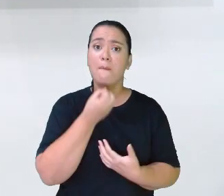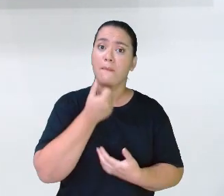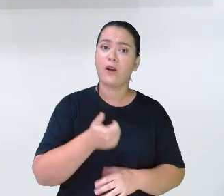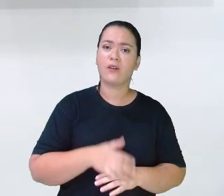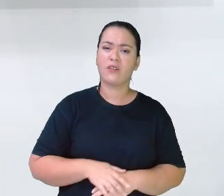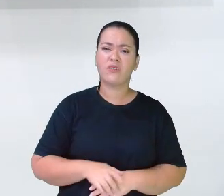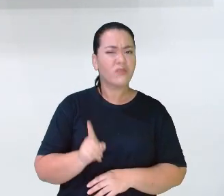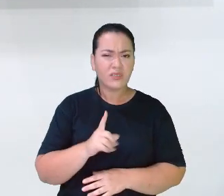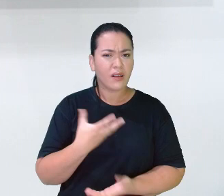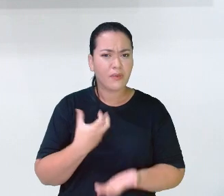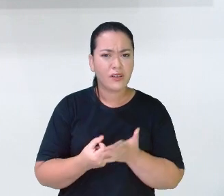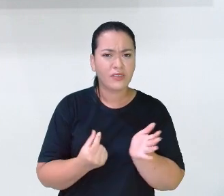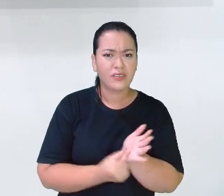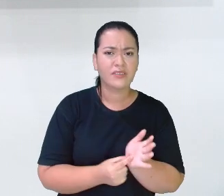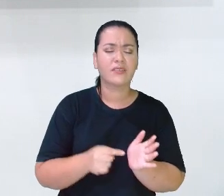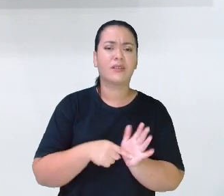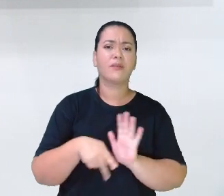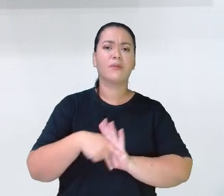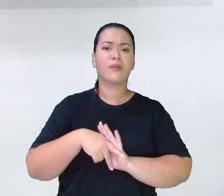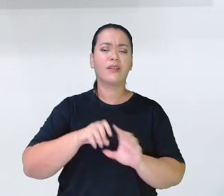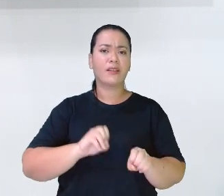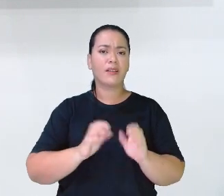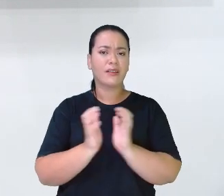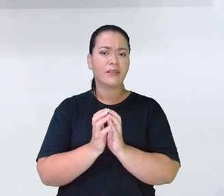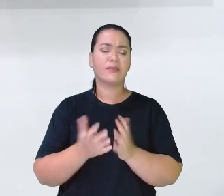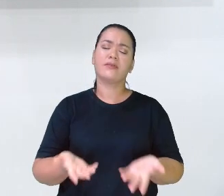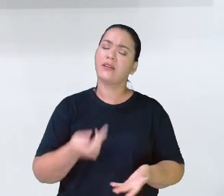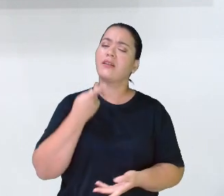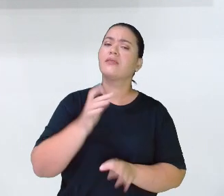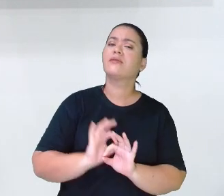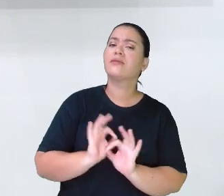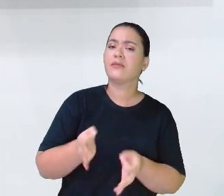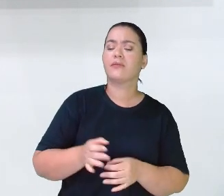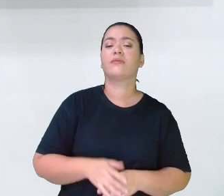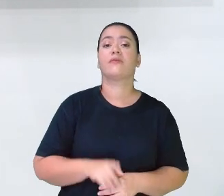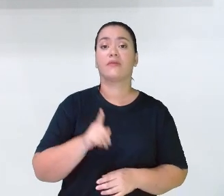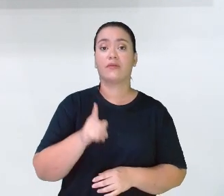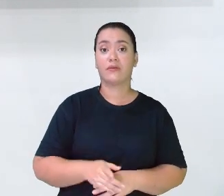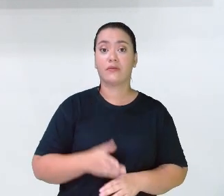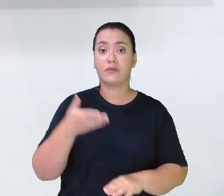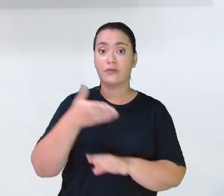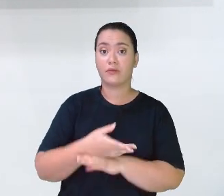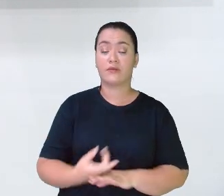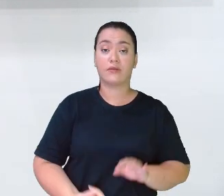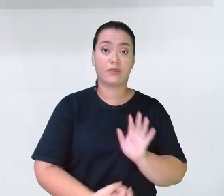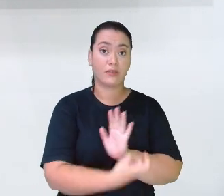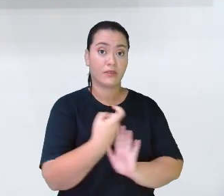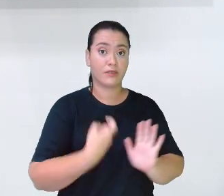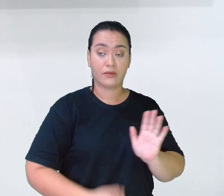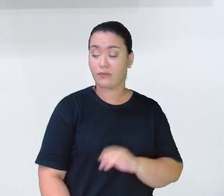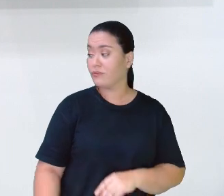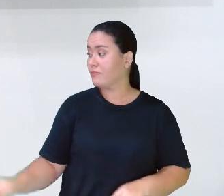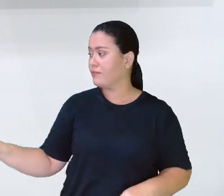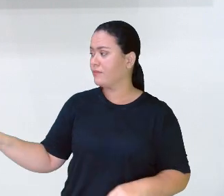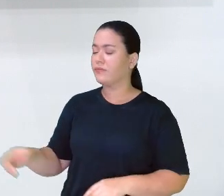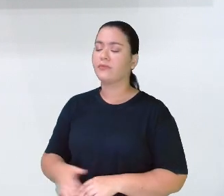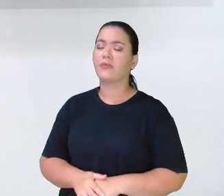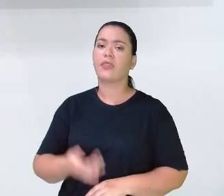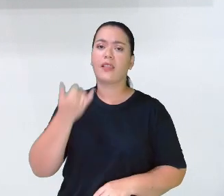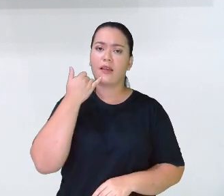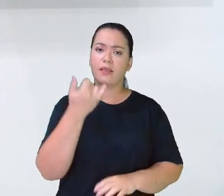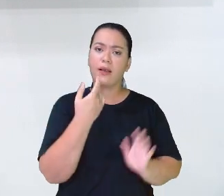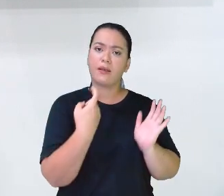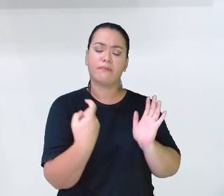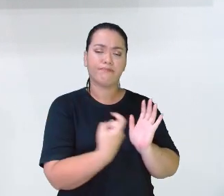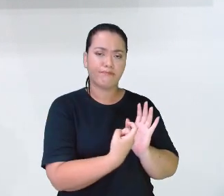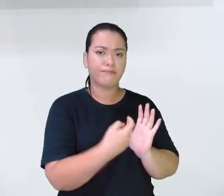ainda não baixou o aplicativo do Educa Recife? Muito simples. Você vai ver esse QR Code aqui, ó, que está aparecendo. Mira a câmera do teu